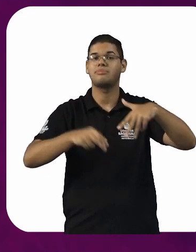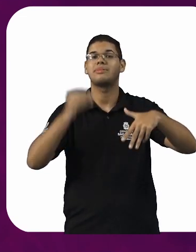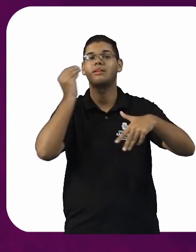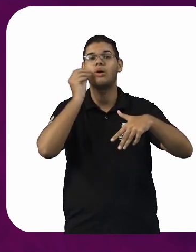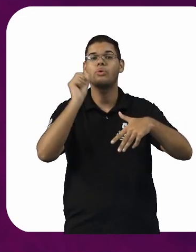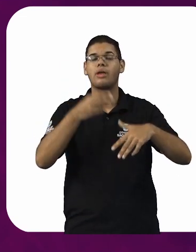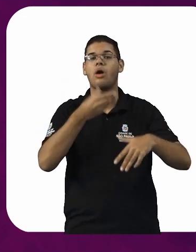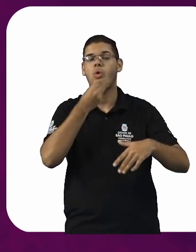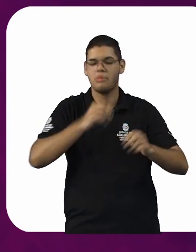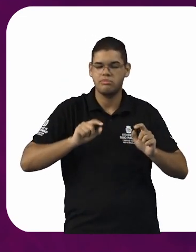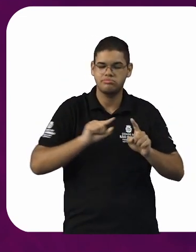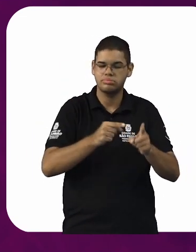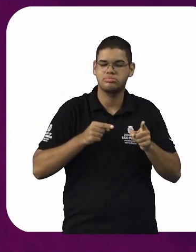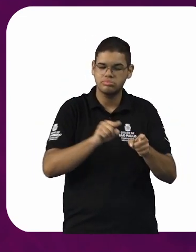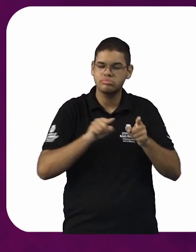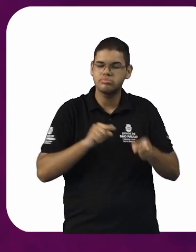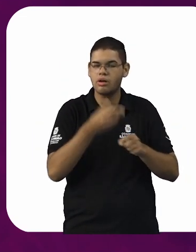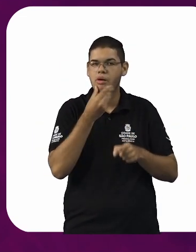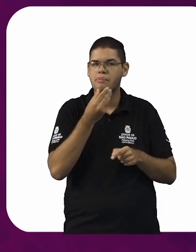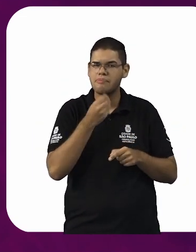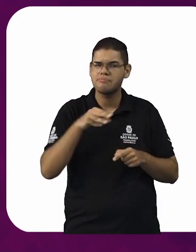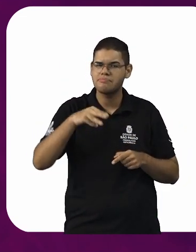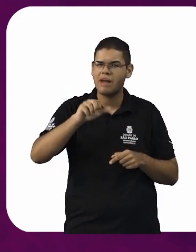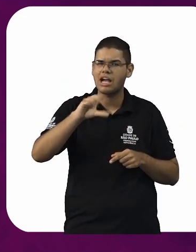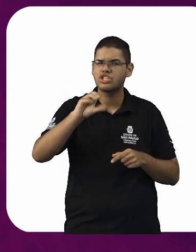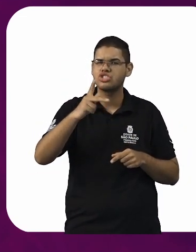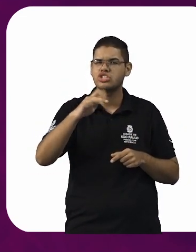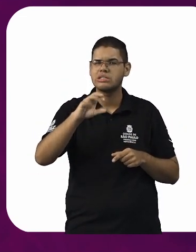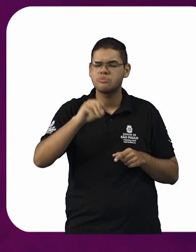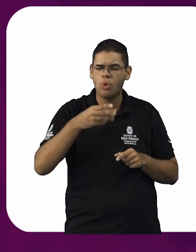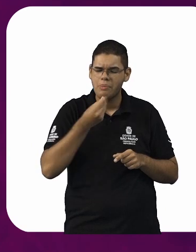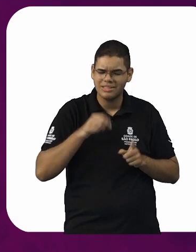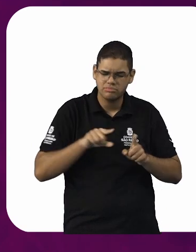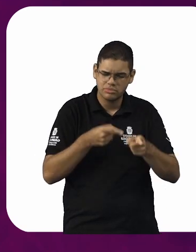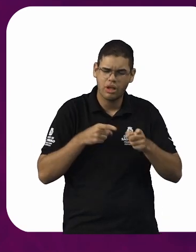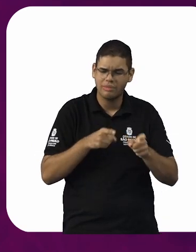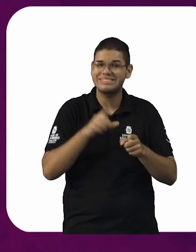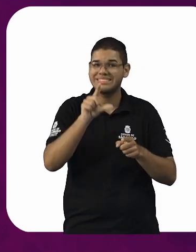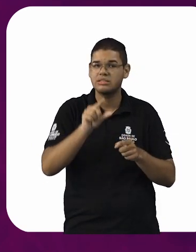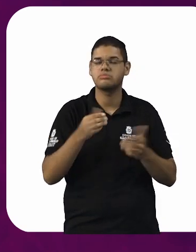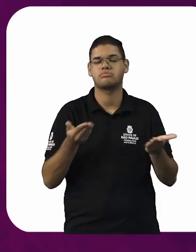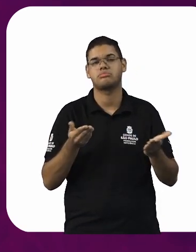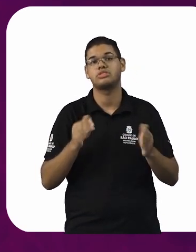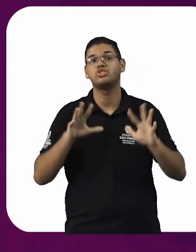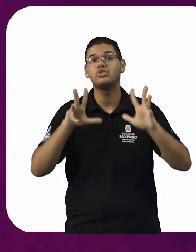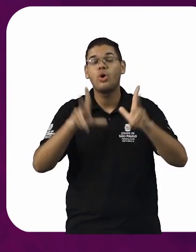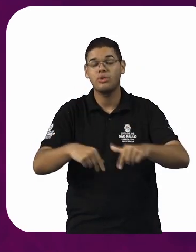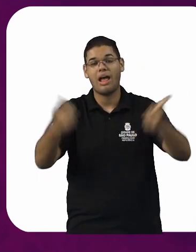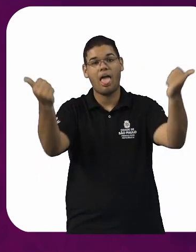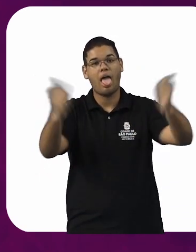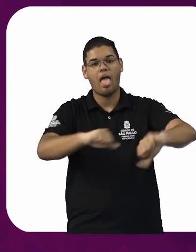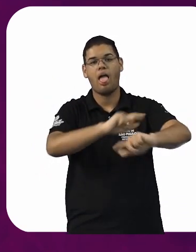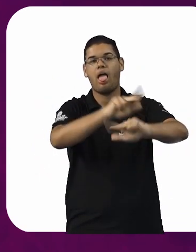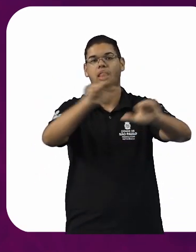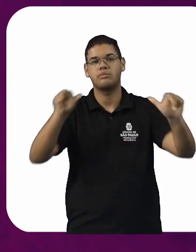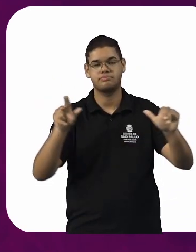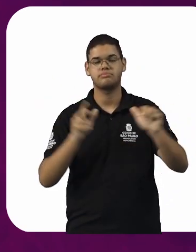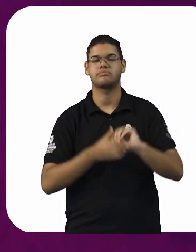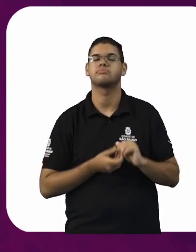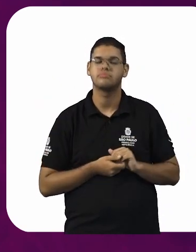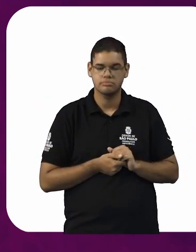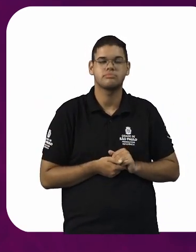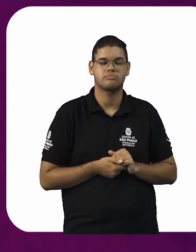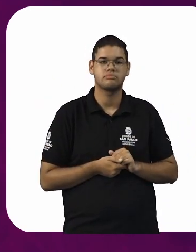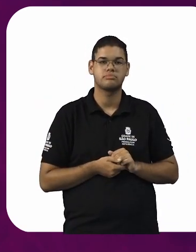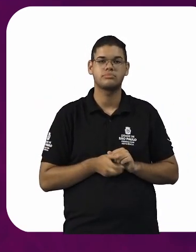precisa desses protocolos sobre o enfrentamento das opressões em geral. A gente pode fazer, eu falei em